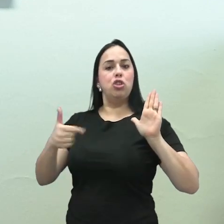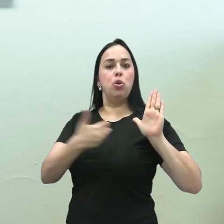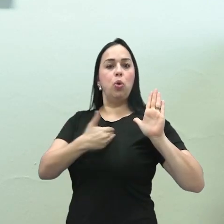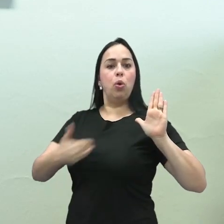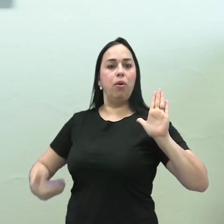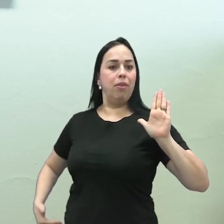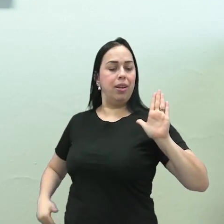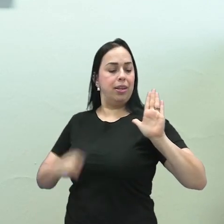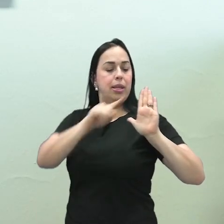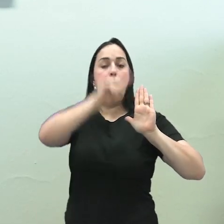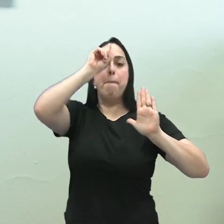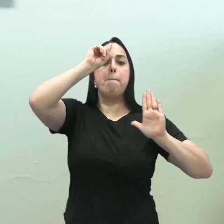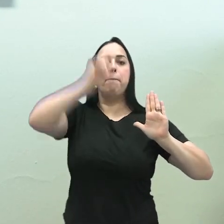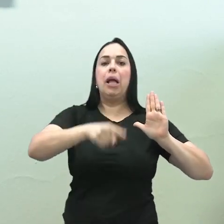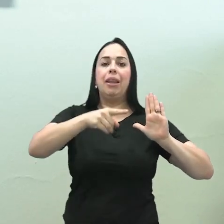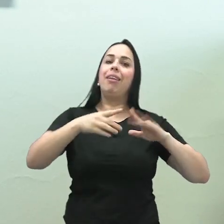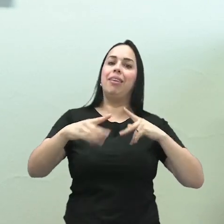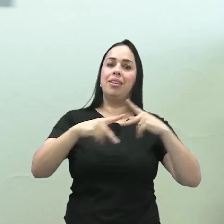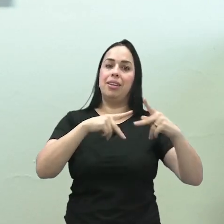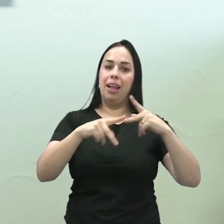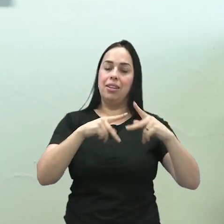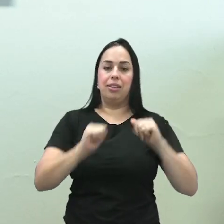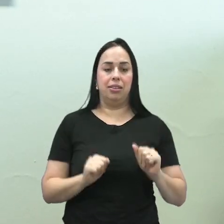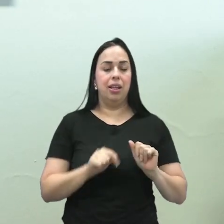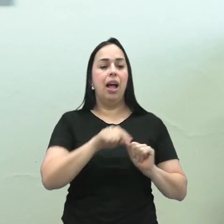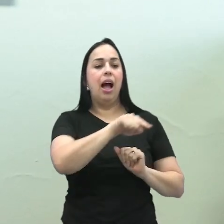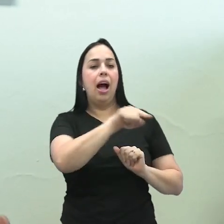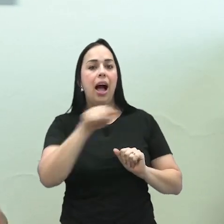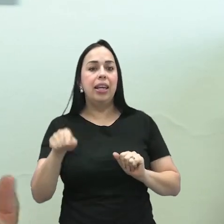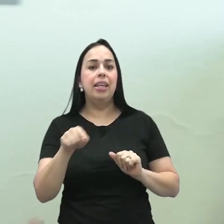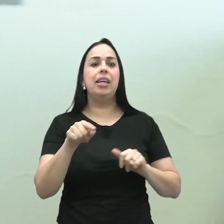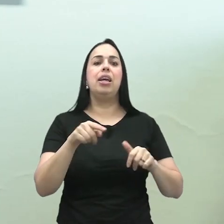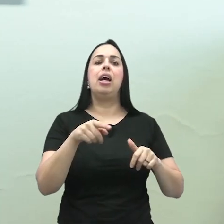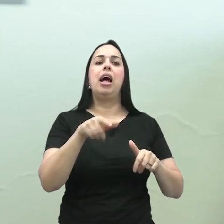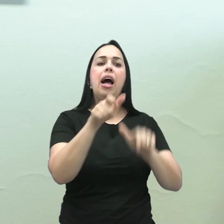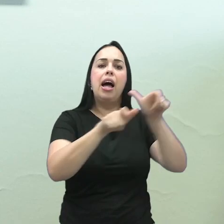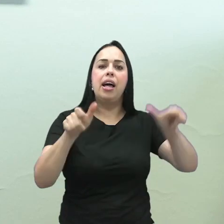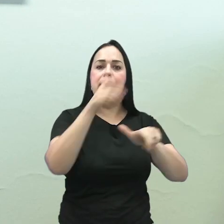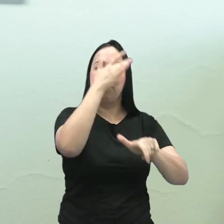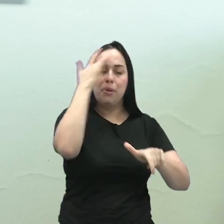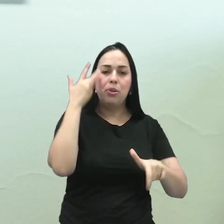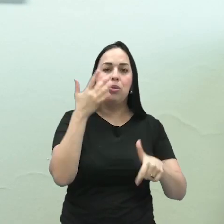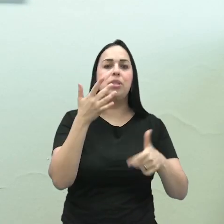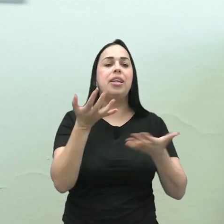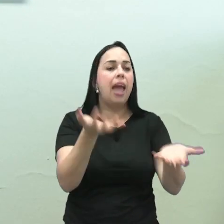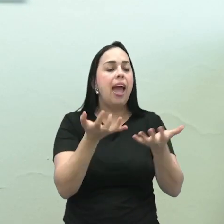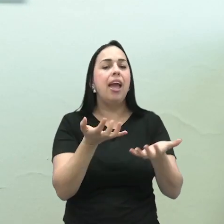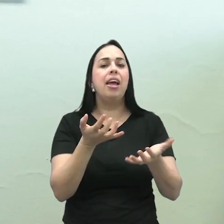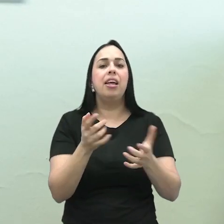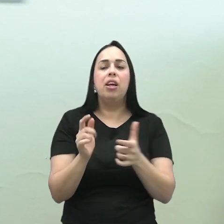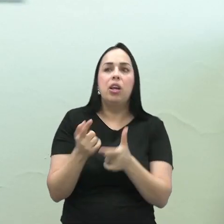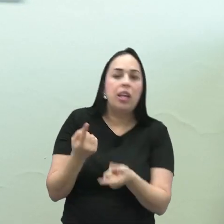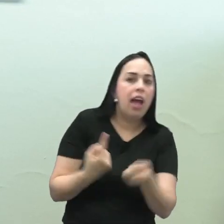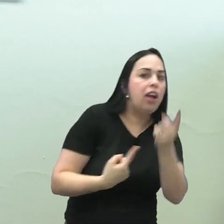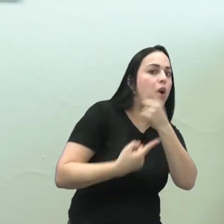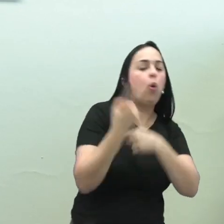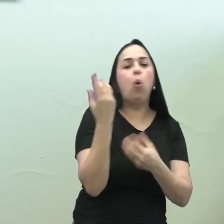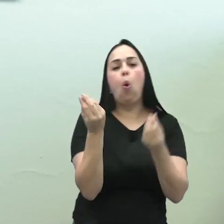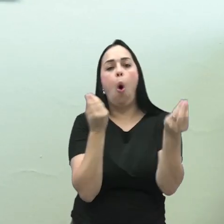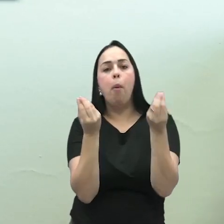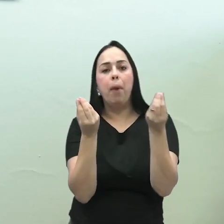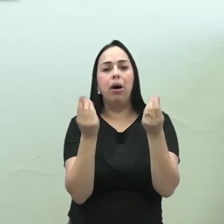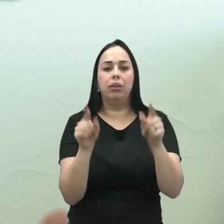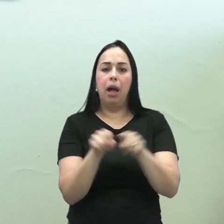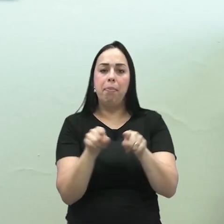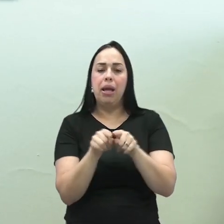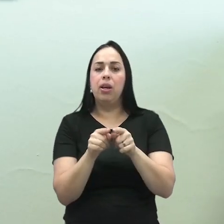do ordenamento territorial. Ela aponta o que a cidade, o que o joseense quer para o desenvolvimento, como que ele